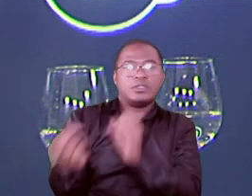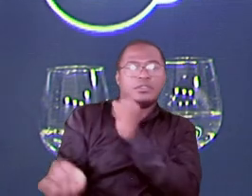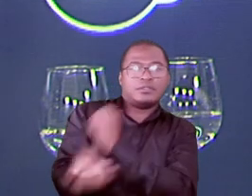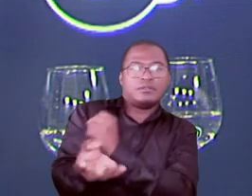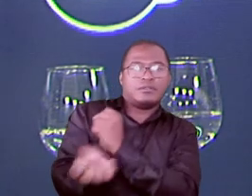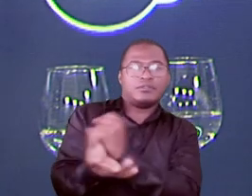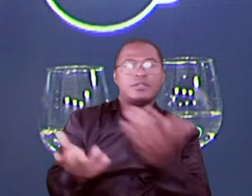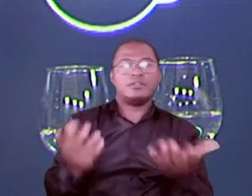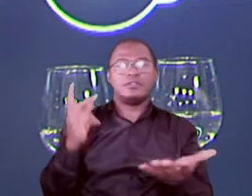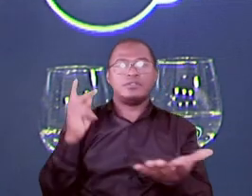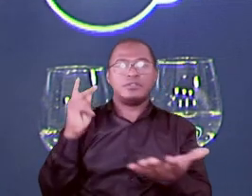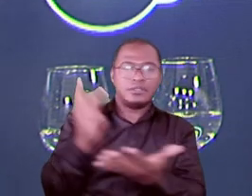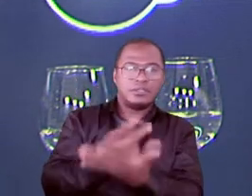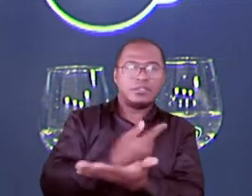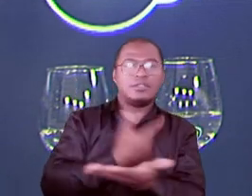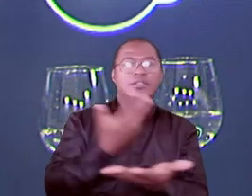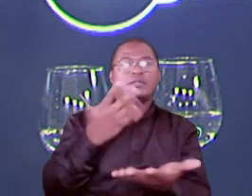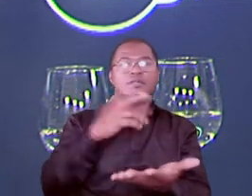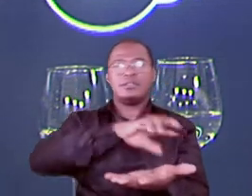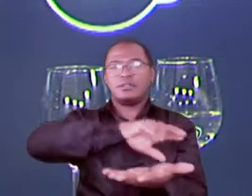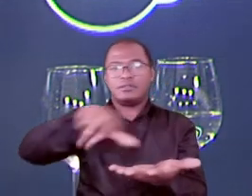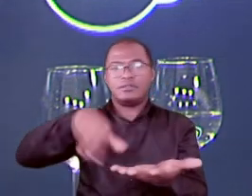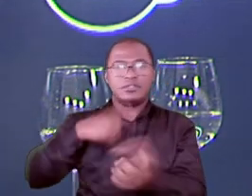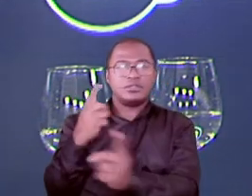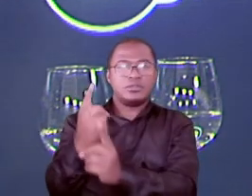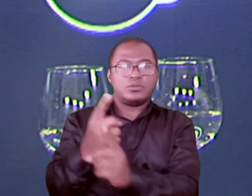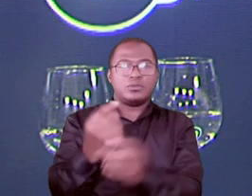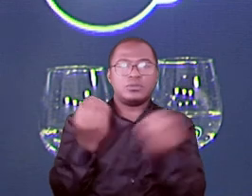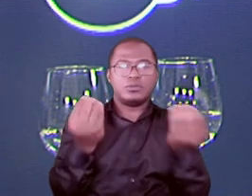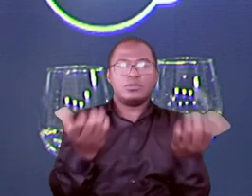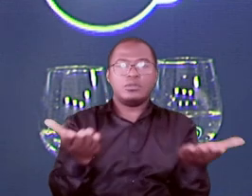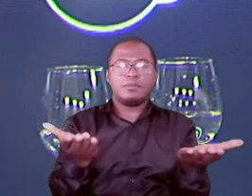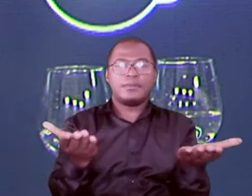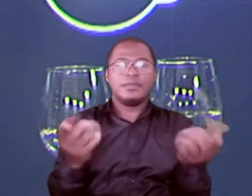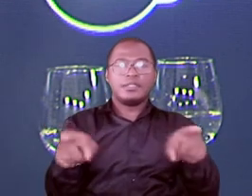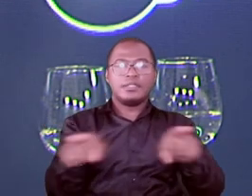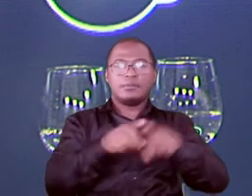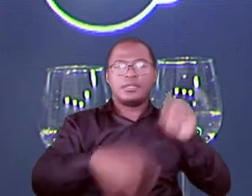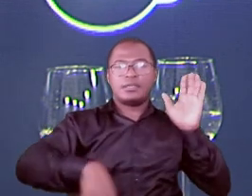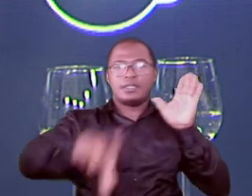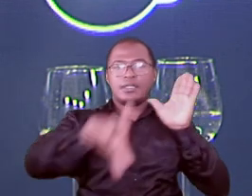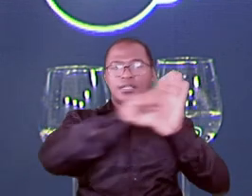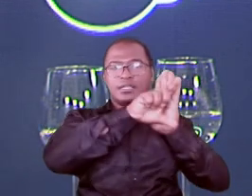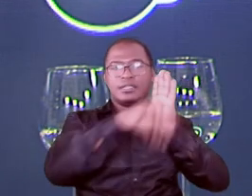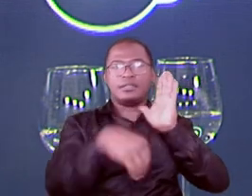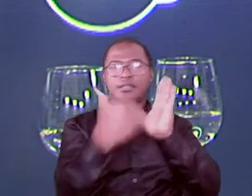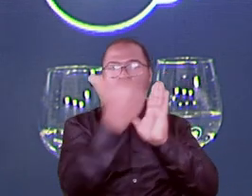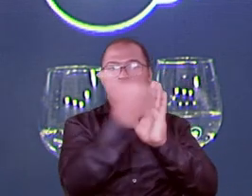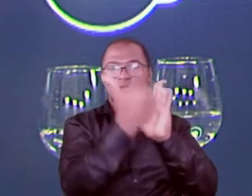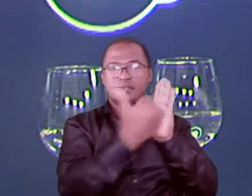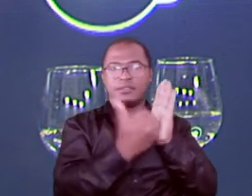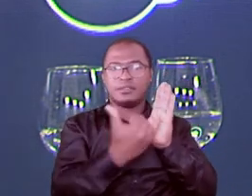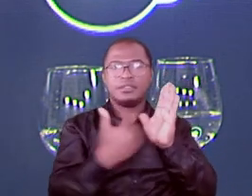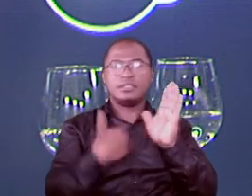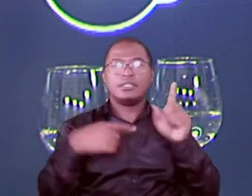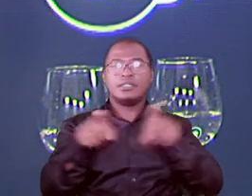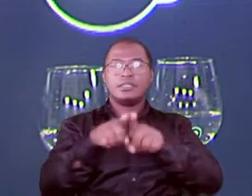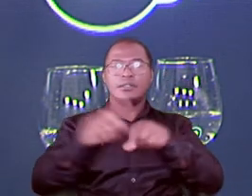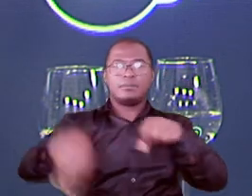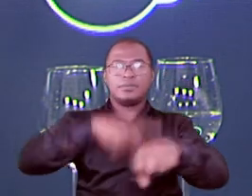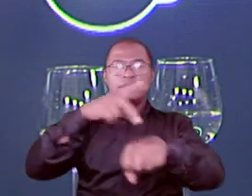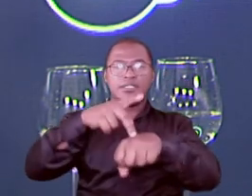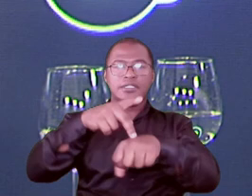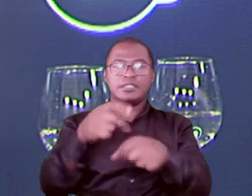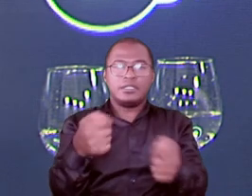meios de pagamento diferentes regulatório em países que têm controle de Capital também às vezes não deixa o